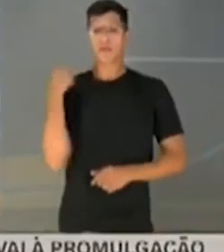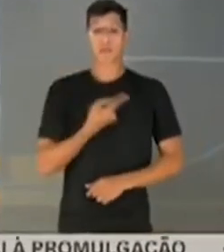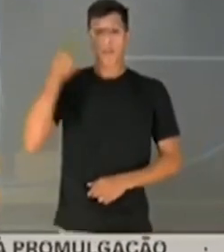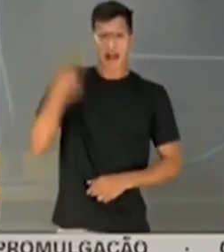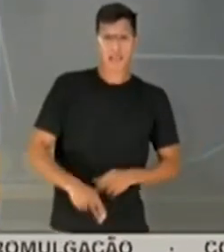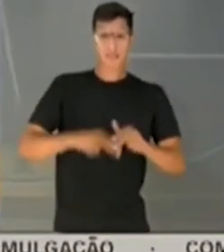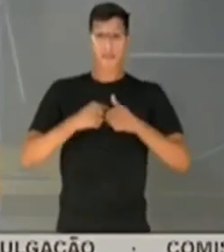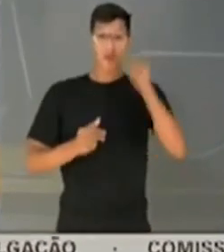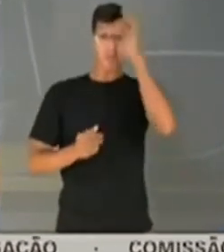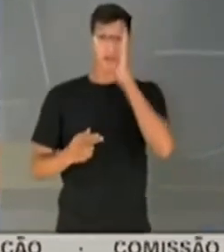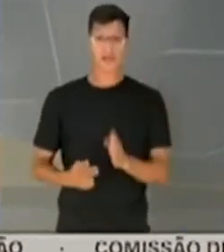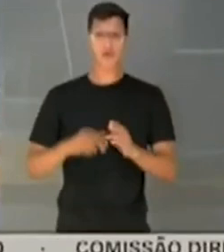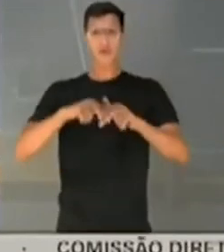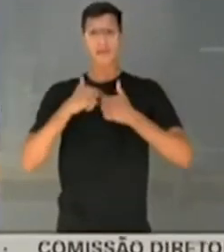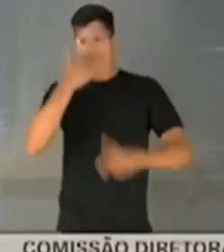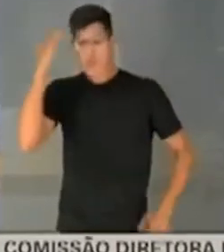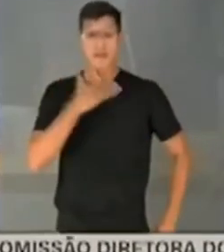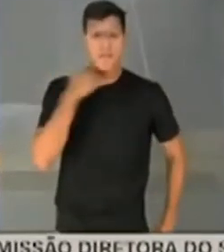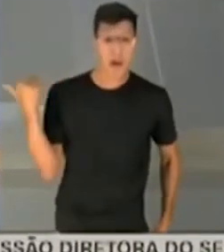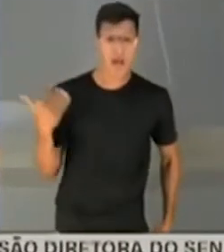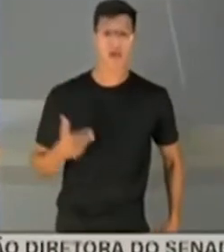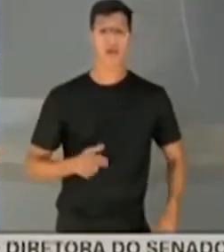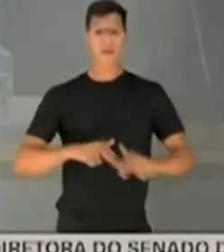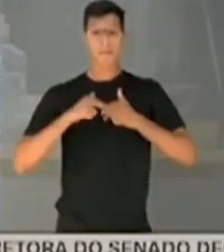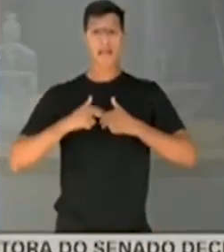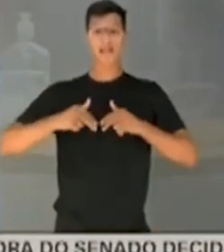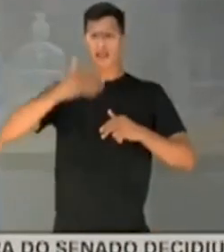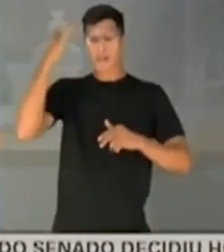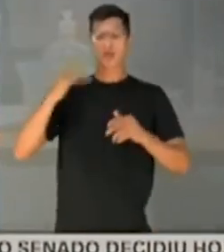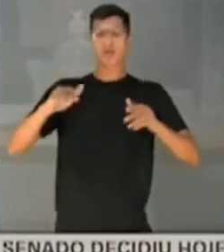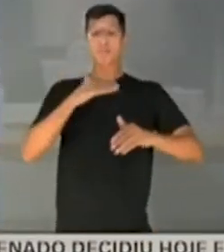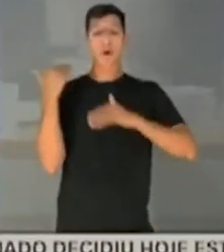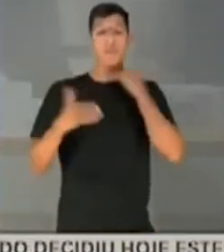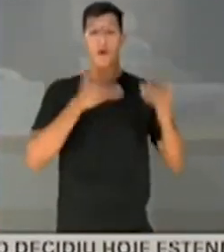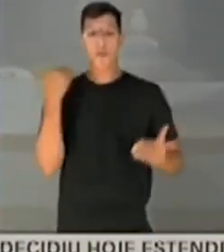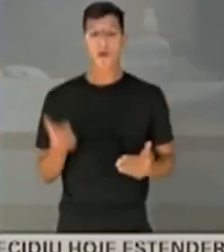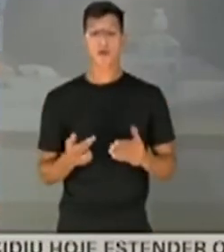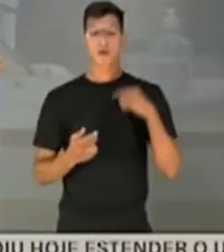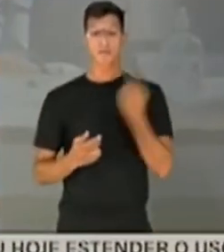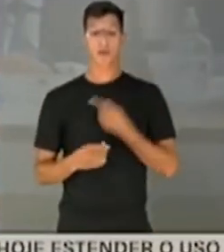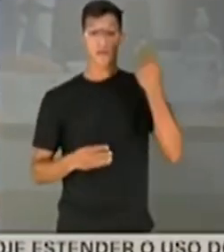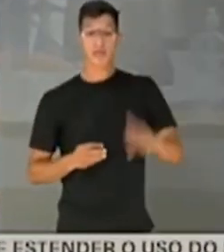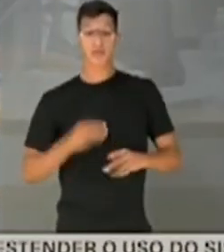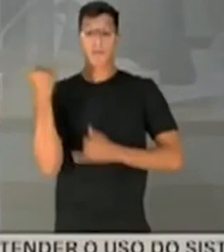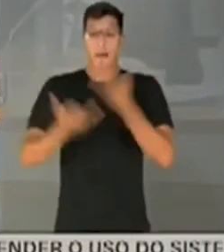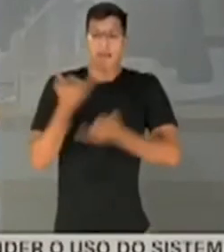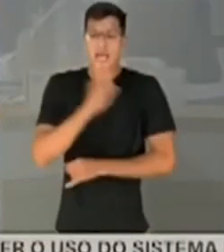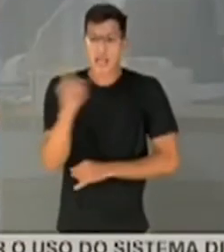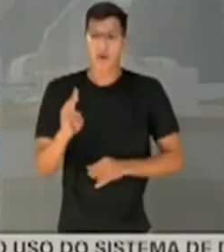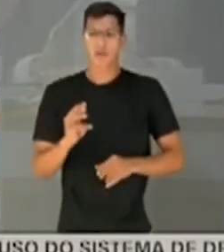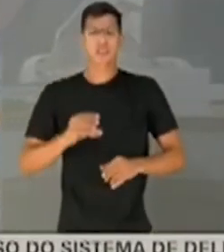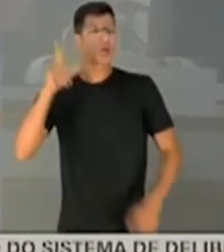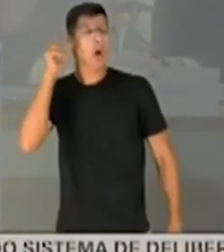pelo Brasil, pelos que morreram, pelas vítimas hoje sequeladas. Nós não estamos aqui para brincar, não. De